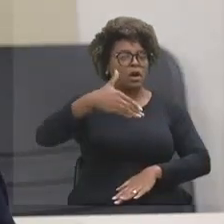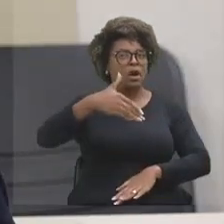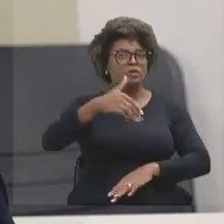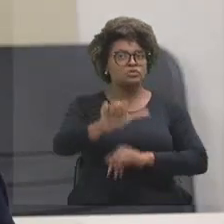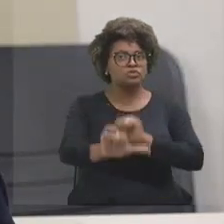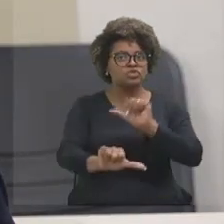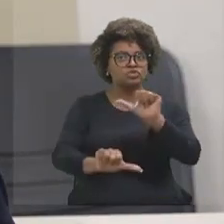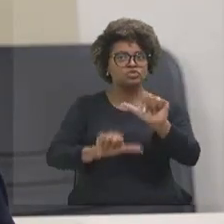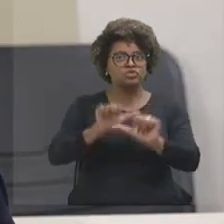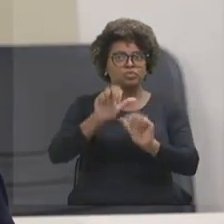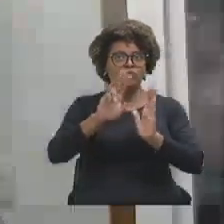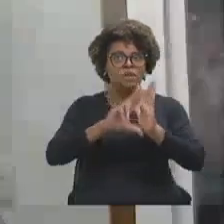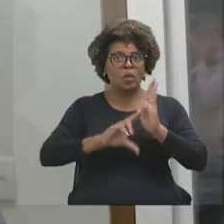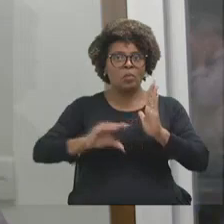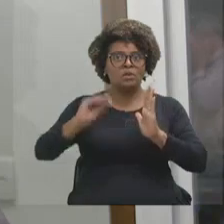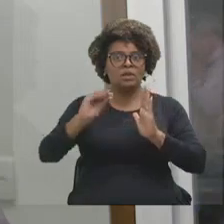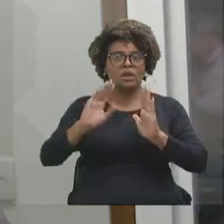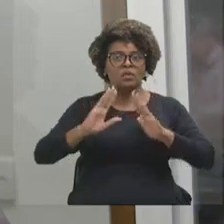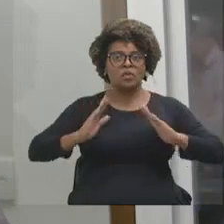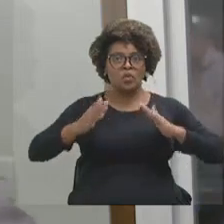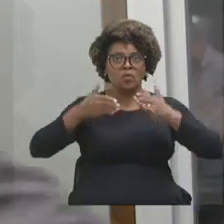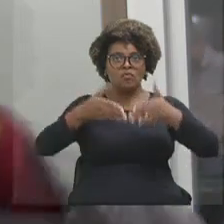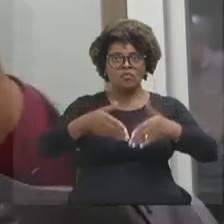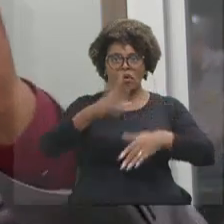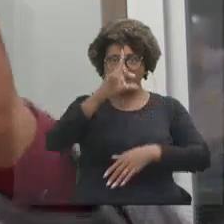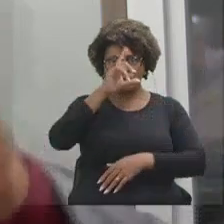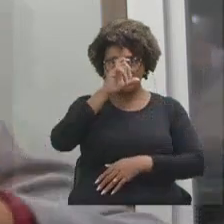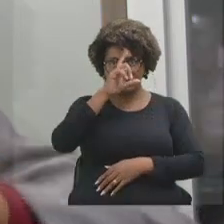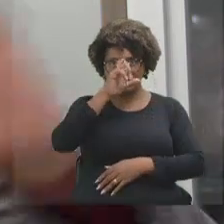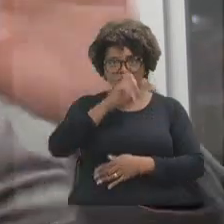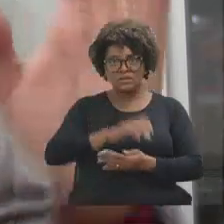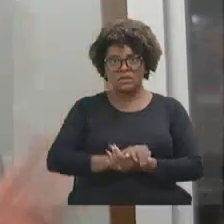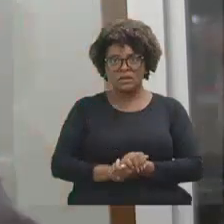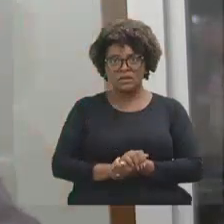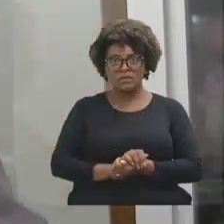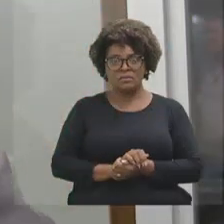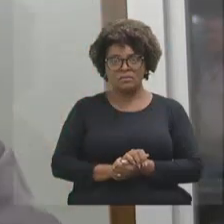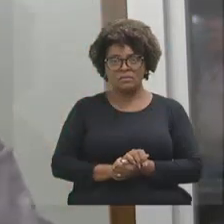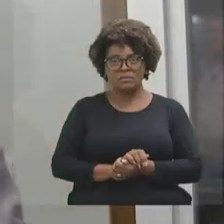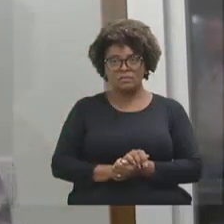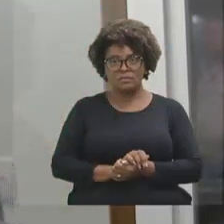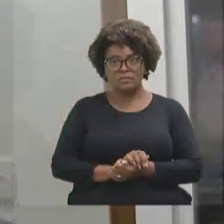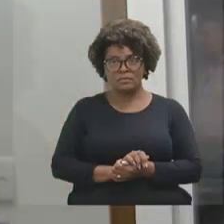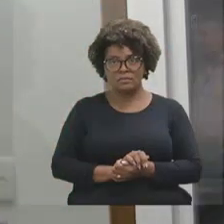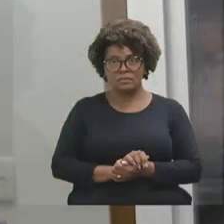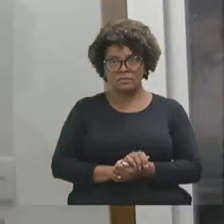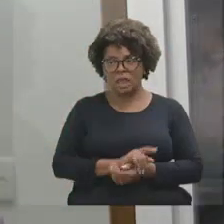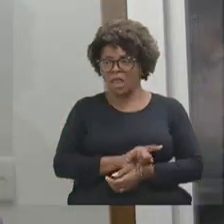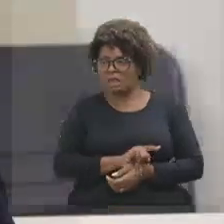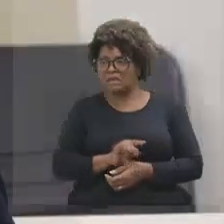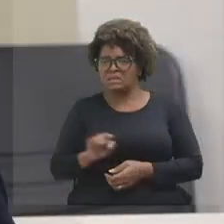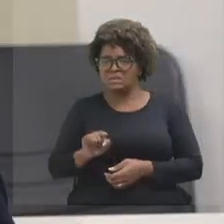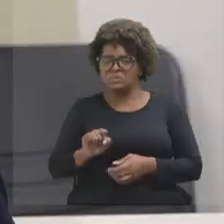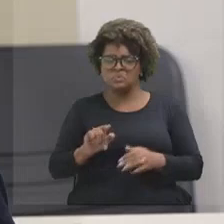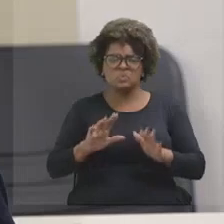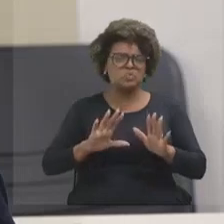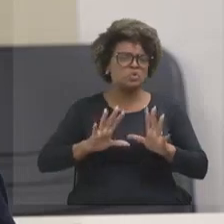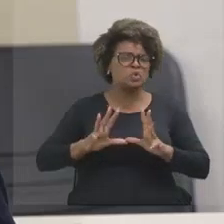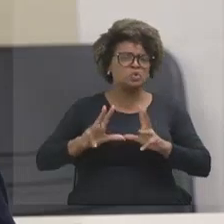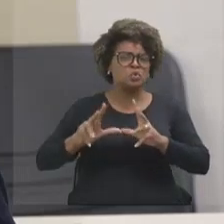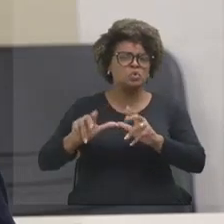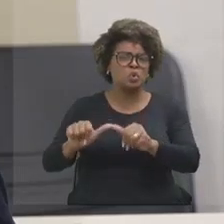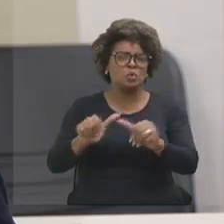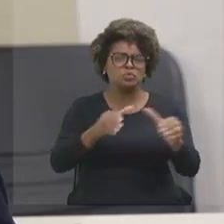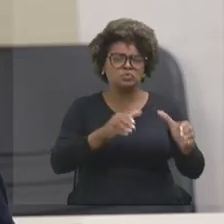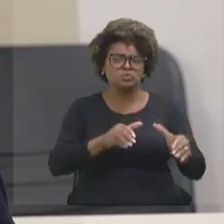centrado nos hospitais isso nós temos em todos os periódicos estamos em todas